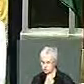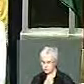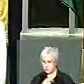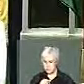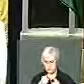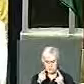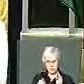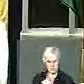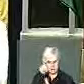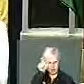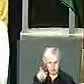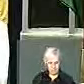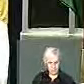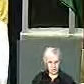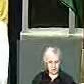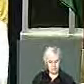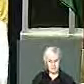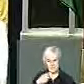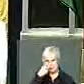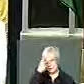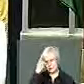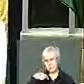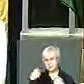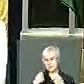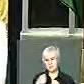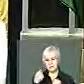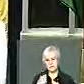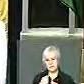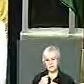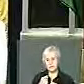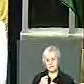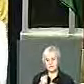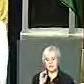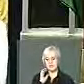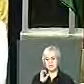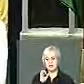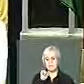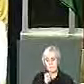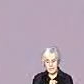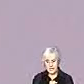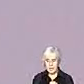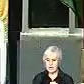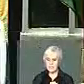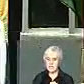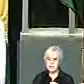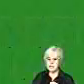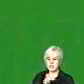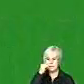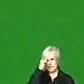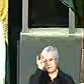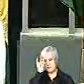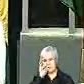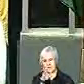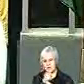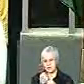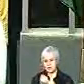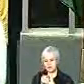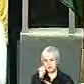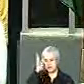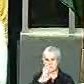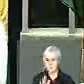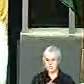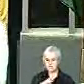tome as medidas necessárias para que esta incitação não repercuta na sociedade brasileira como